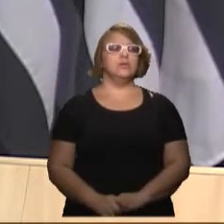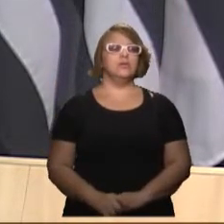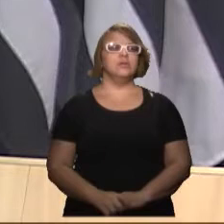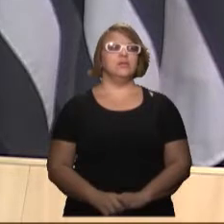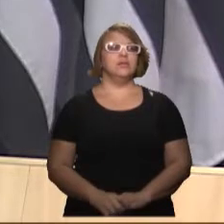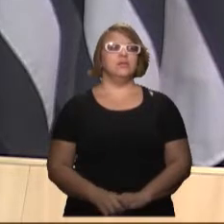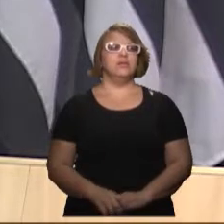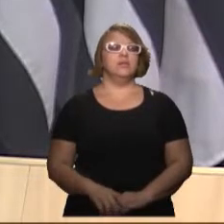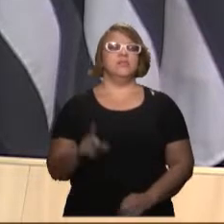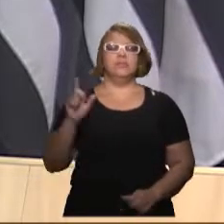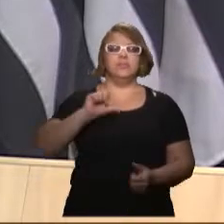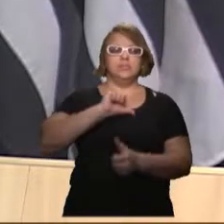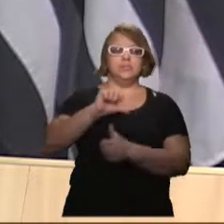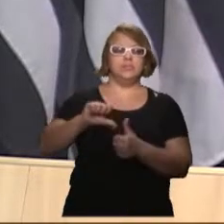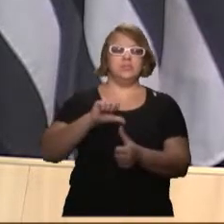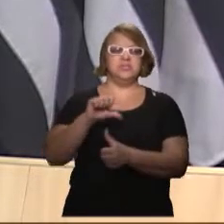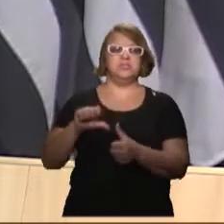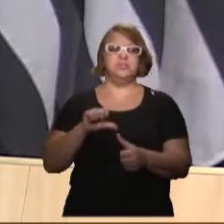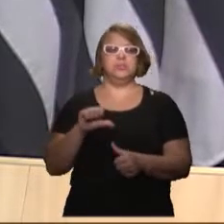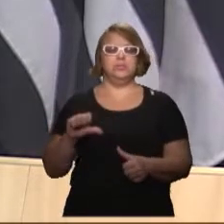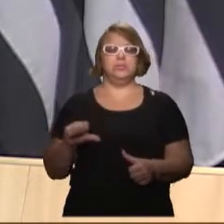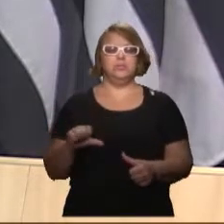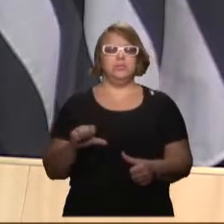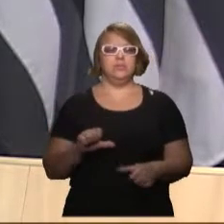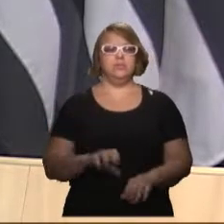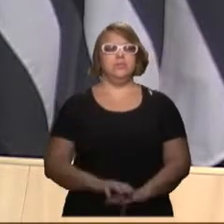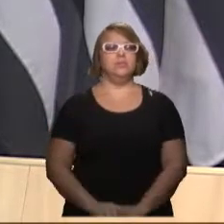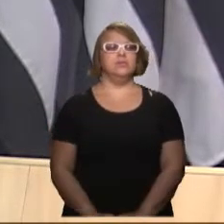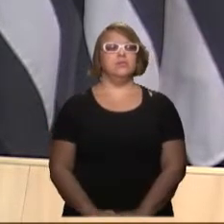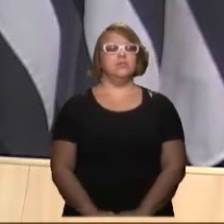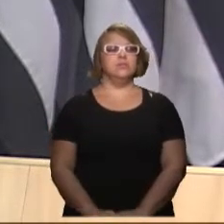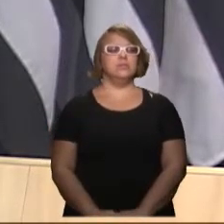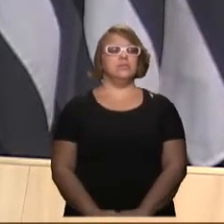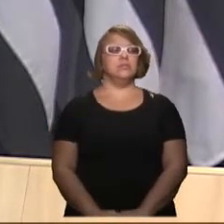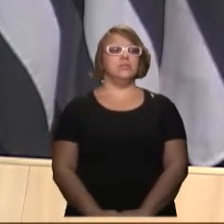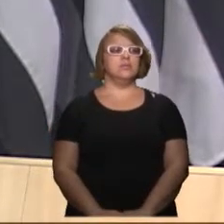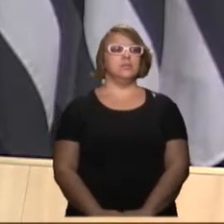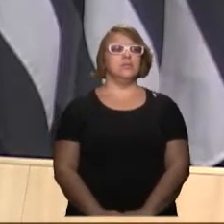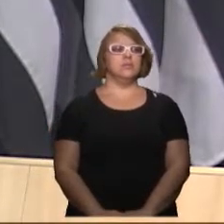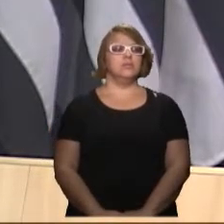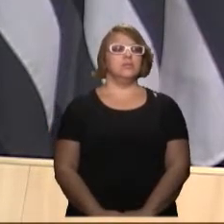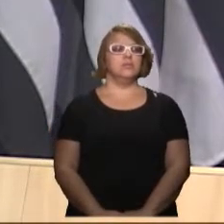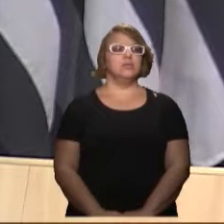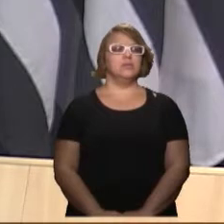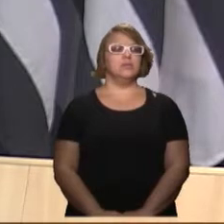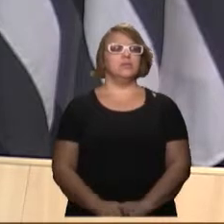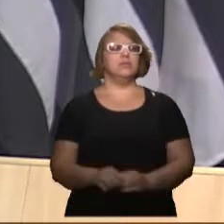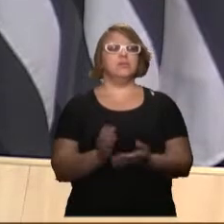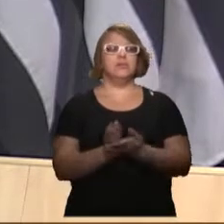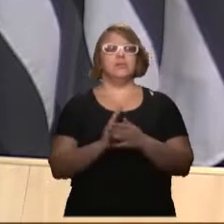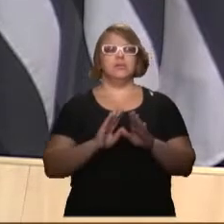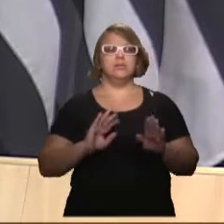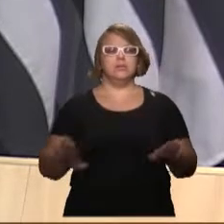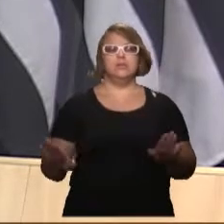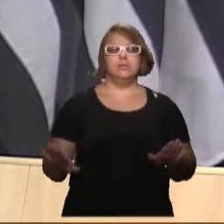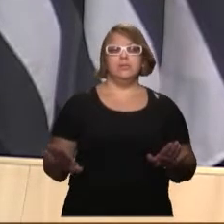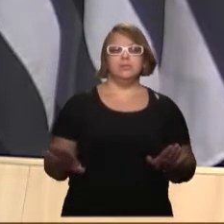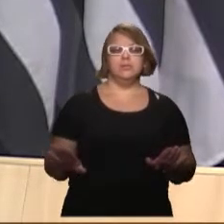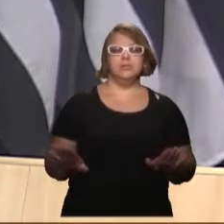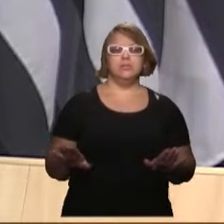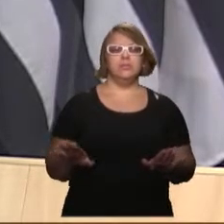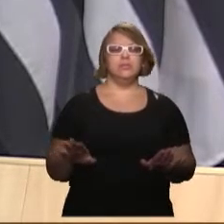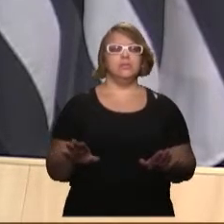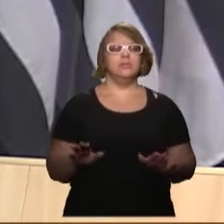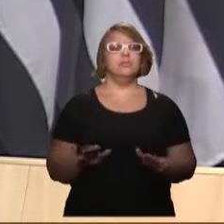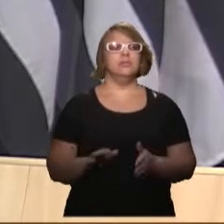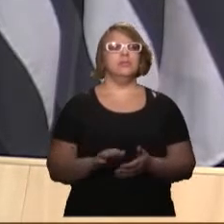não tivesse no regimento no sentido de travar nenhuma pauta. Eu acho que o mais importante é realmente